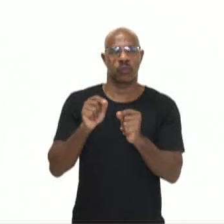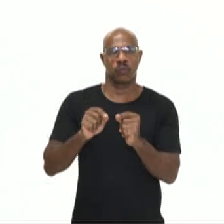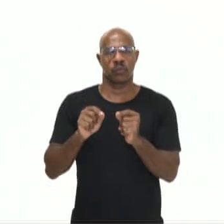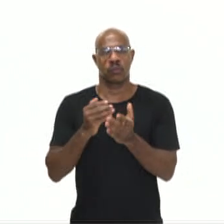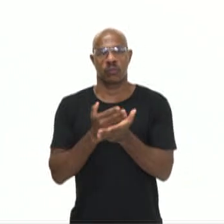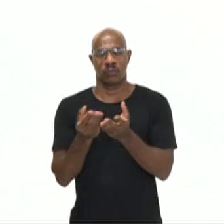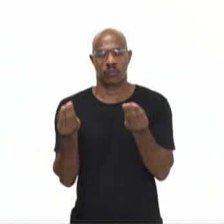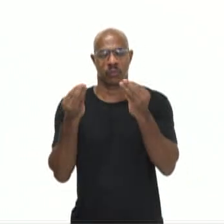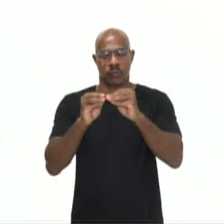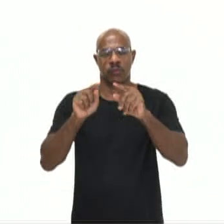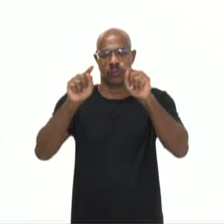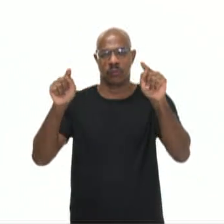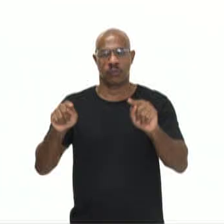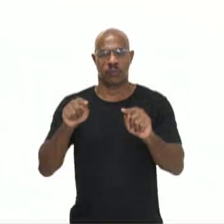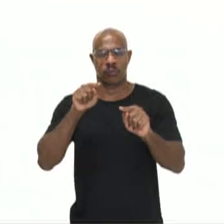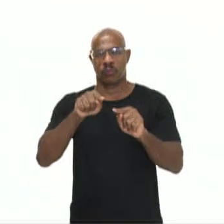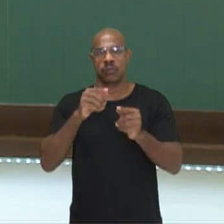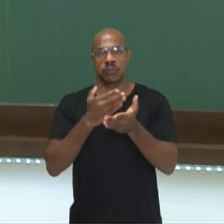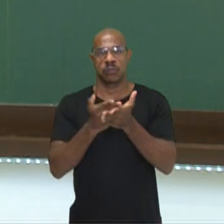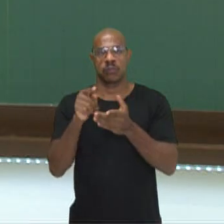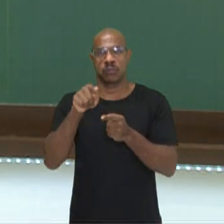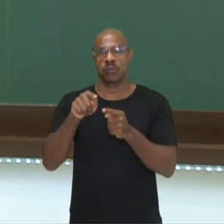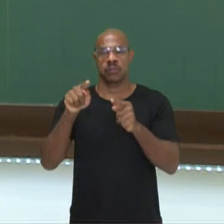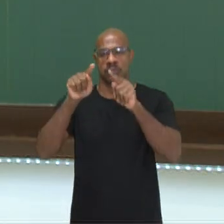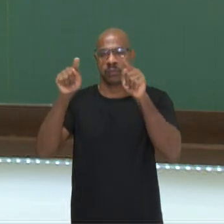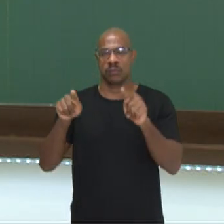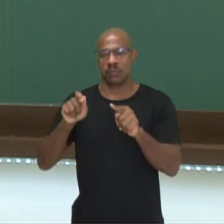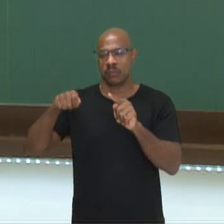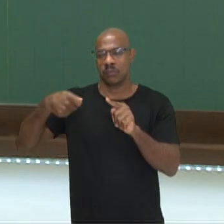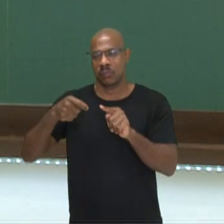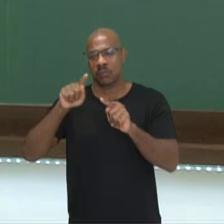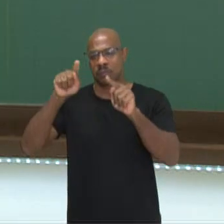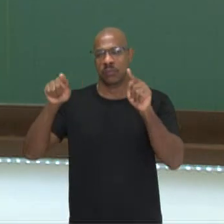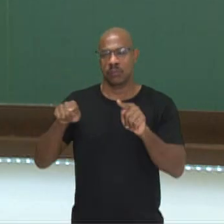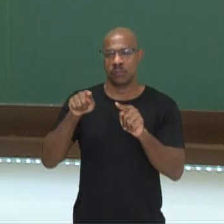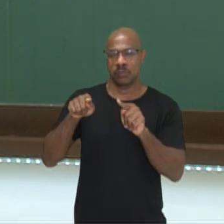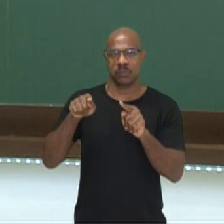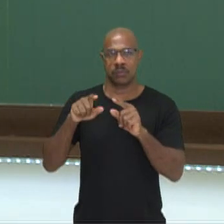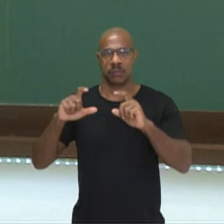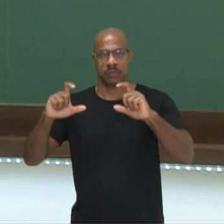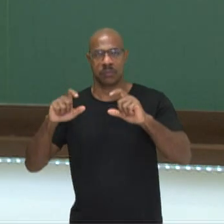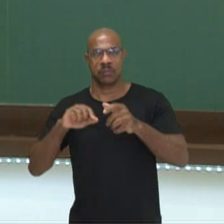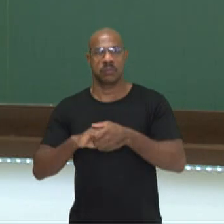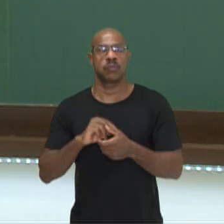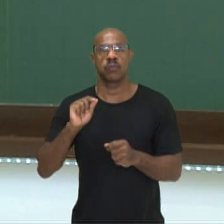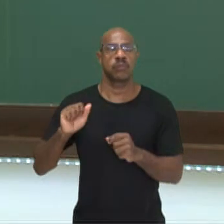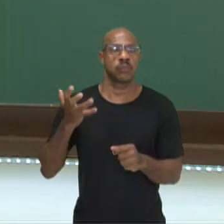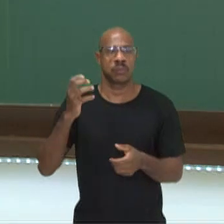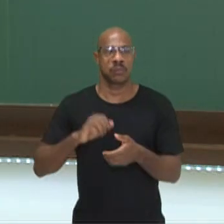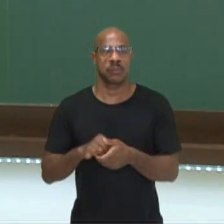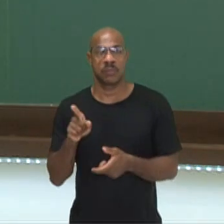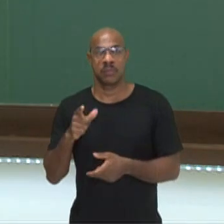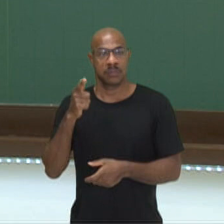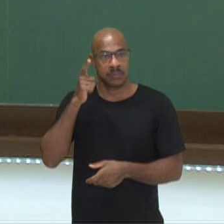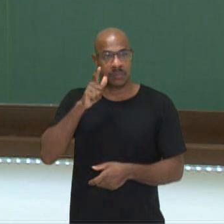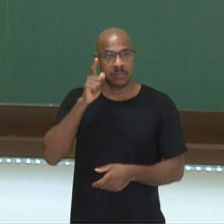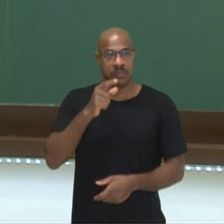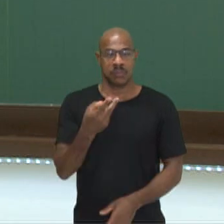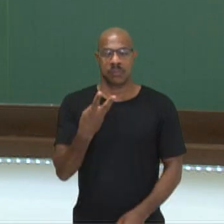no interior do parênteses, ó. Então aqui está o símbolo do parênteses. Então olha lá, o que que aconteceu? Ele